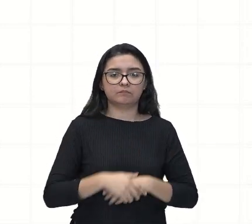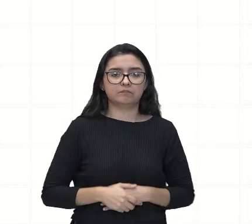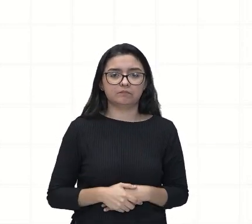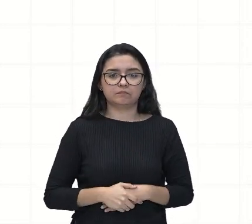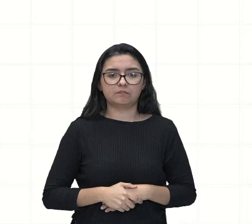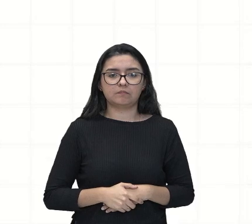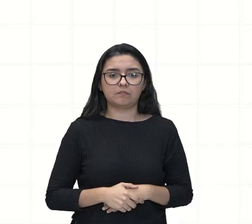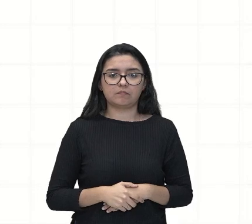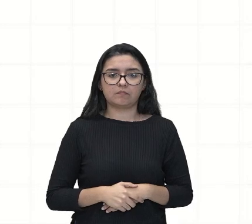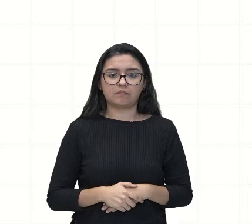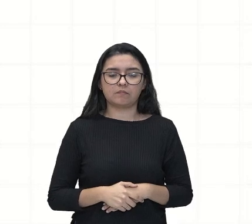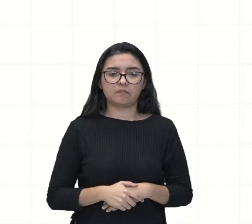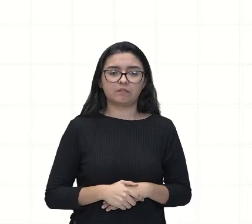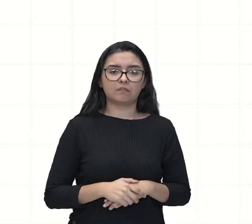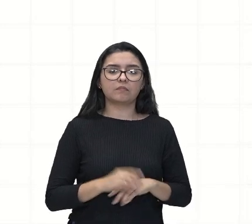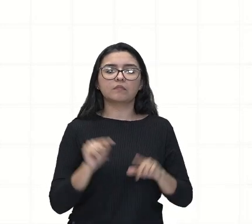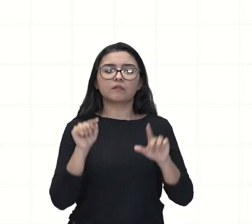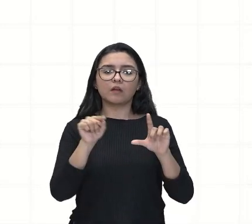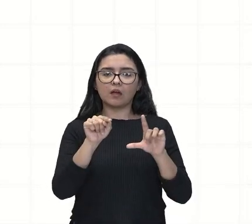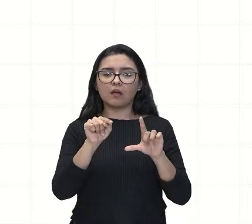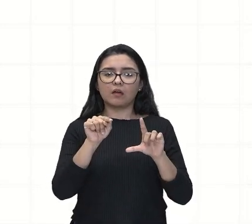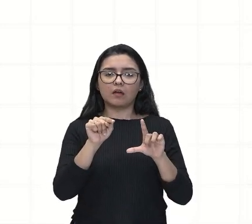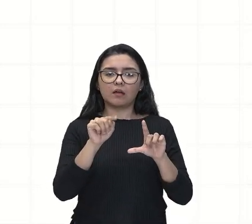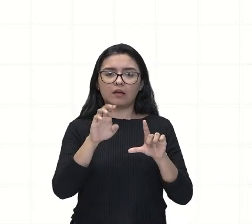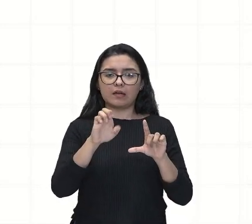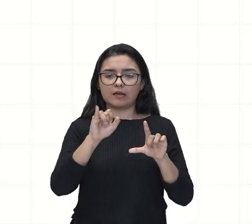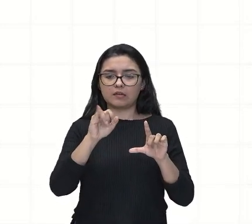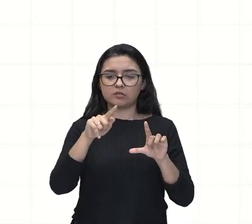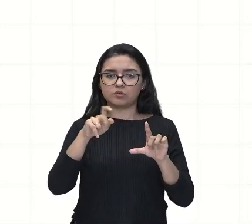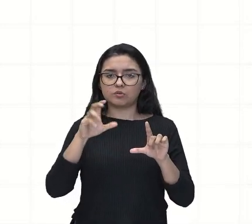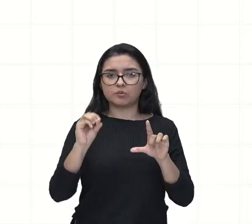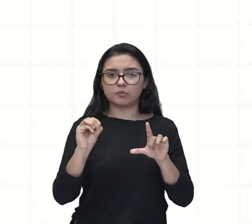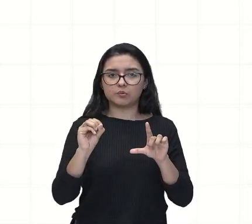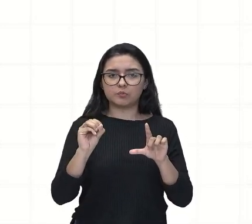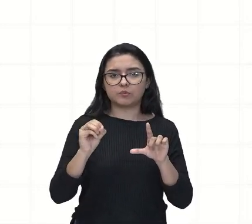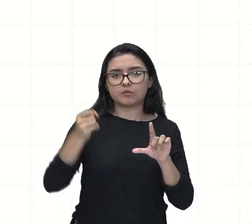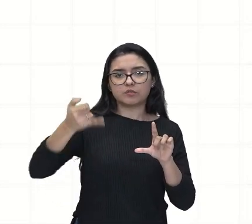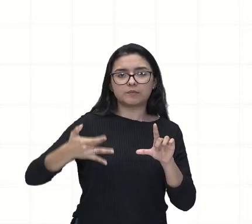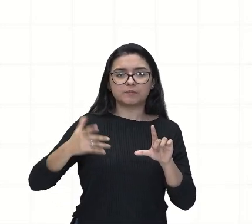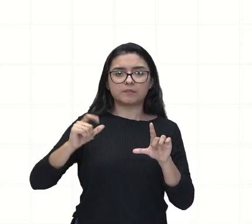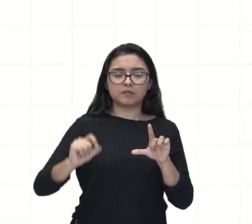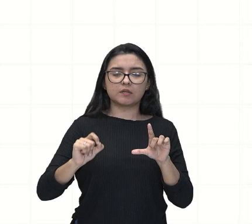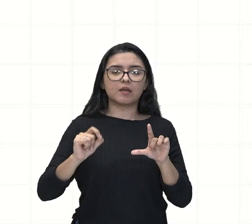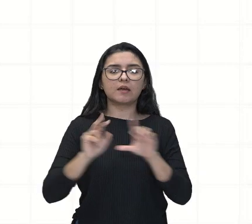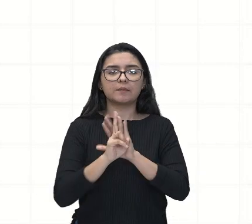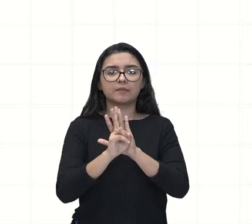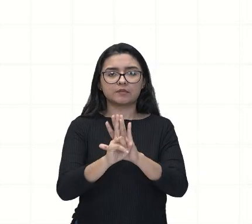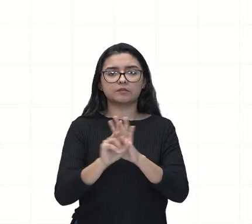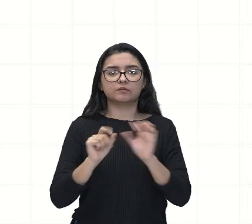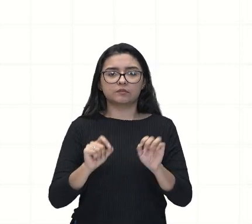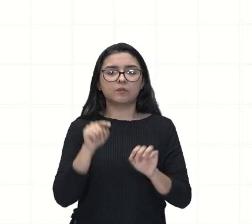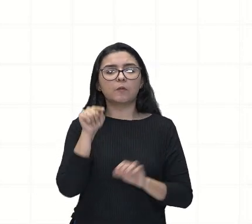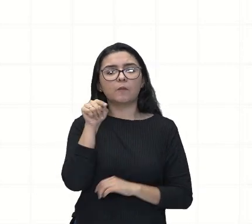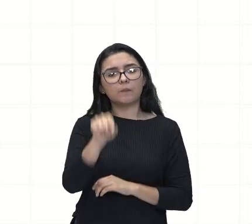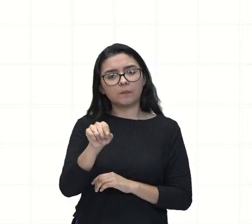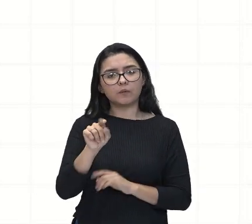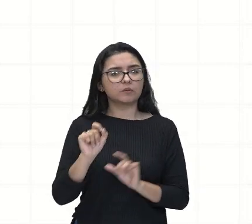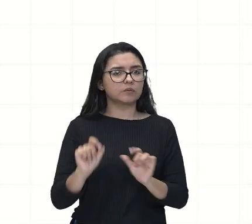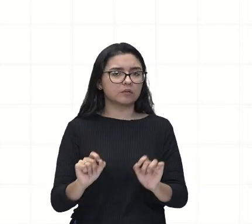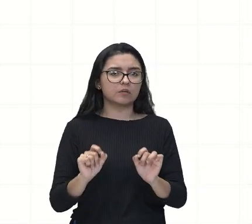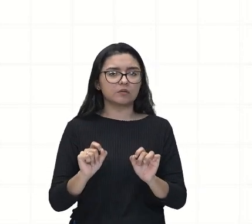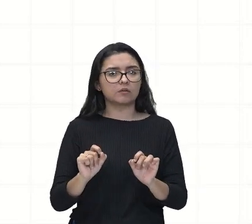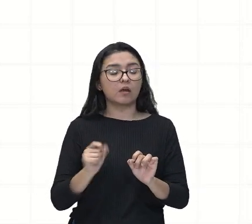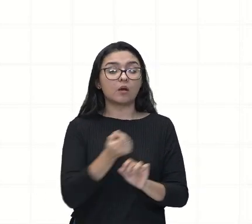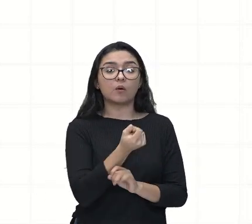Esse é o eixo que fala lá na definição. Então, esse eixo, ele representa o ponto aonde, né,